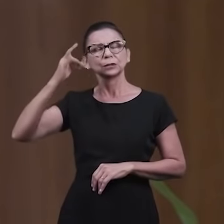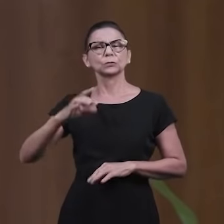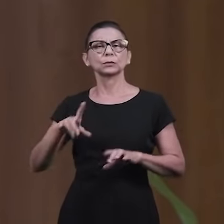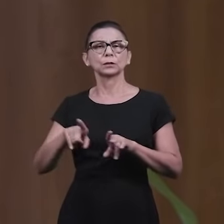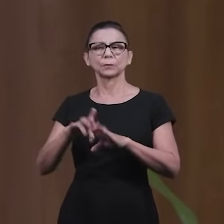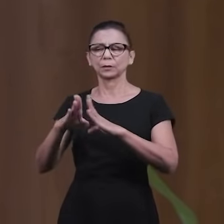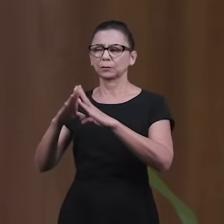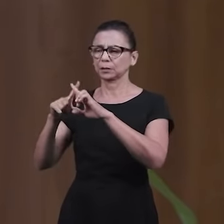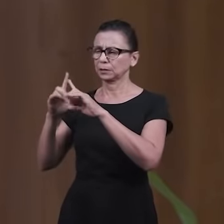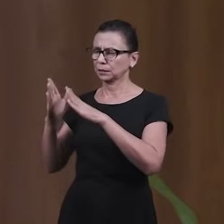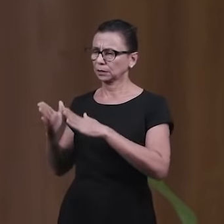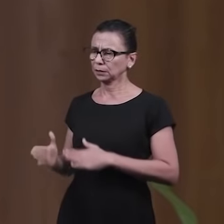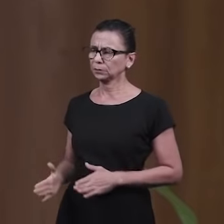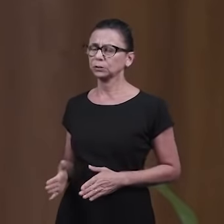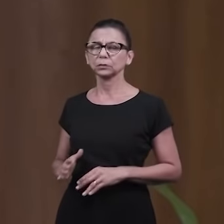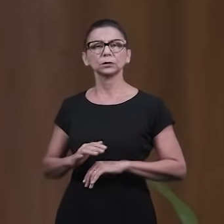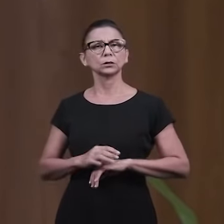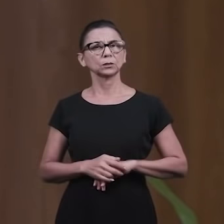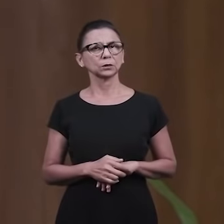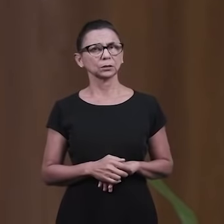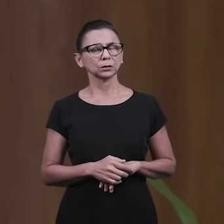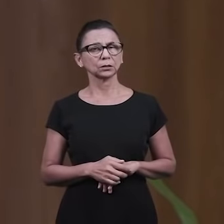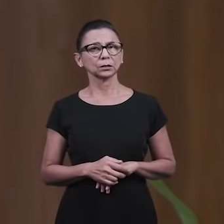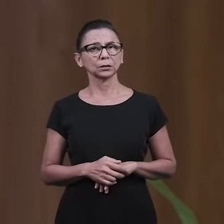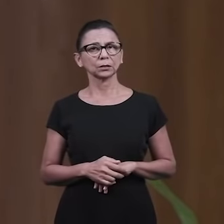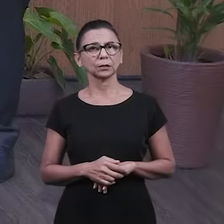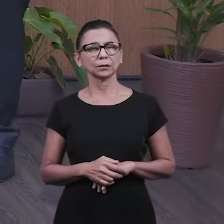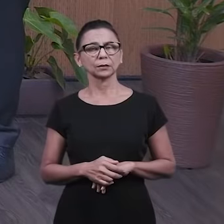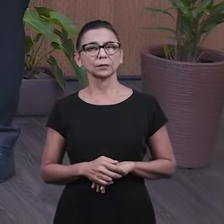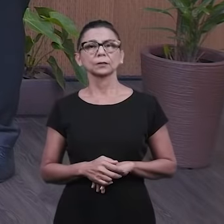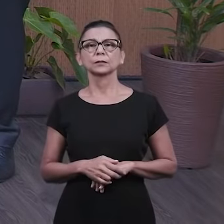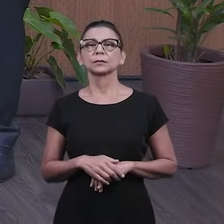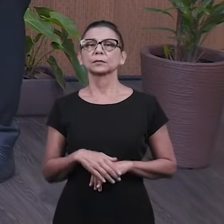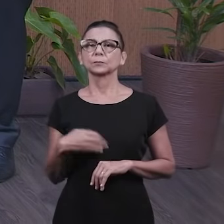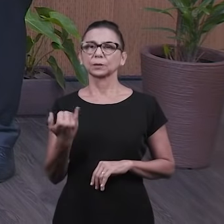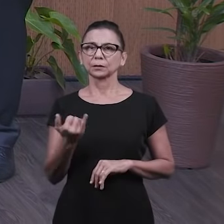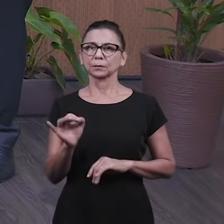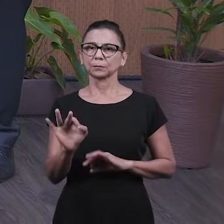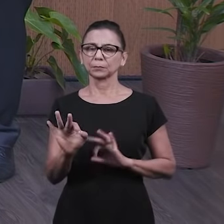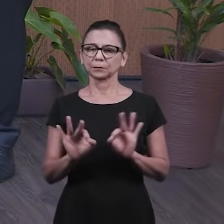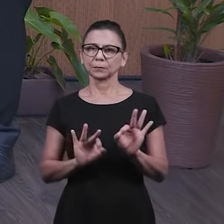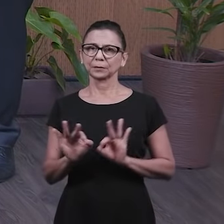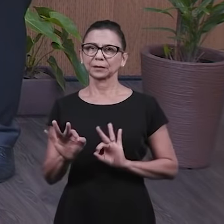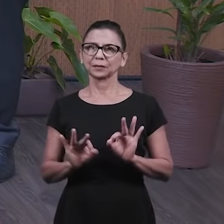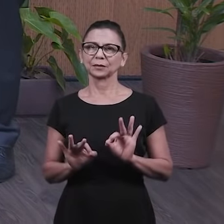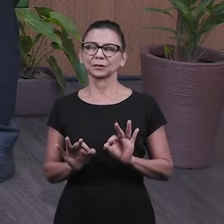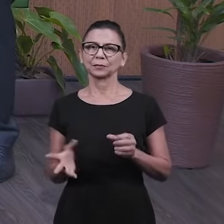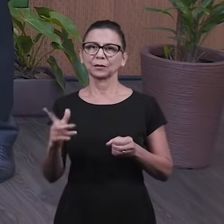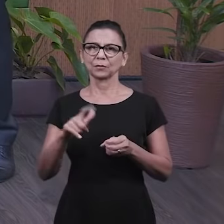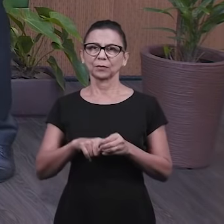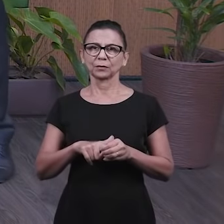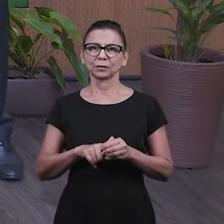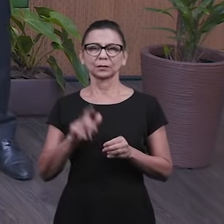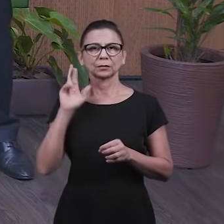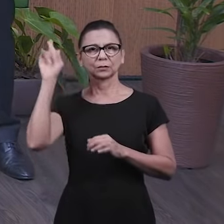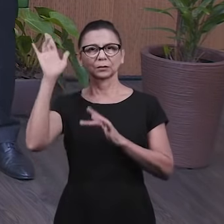na revelação, para estar preparado para o dia da vinda do Senhor